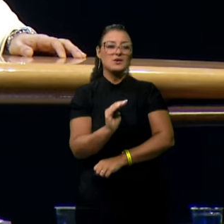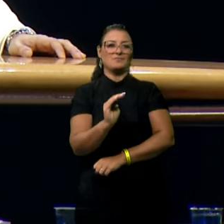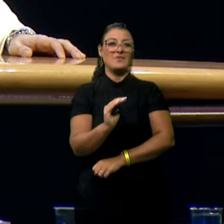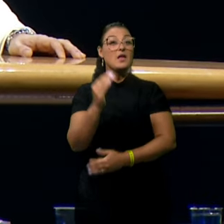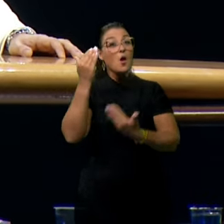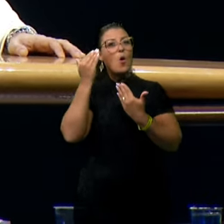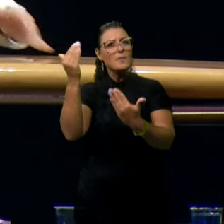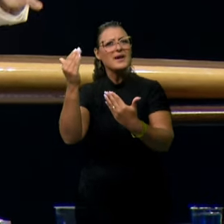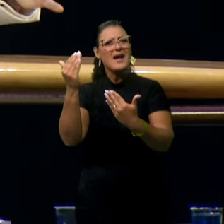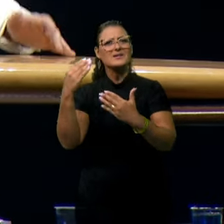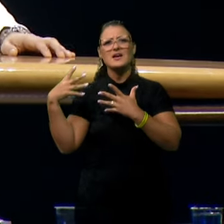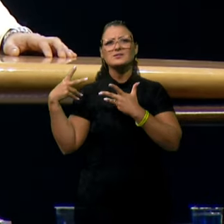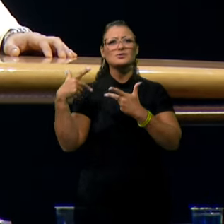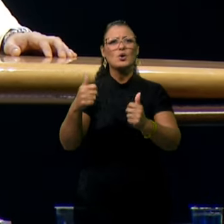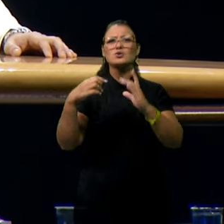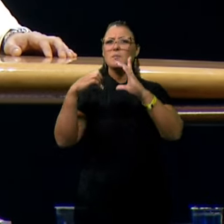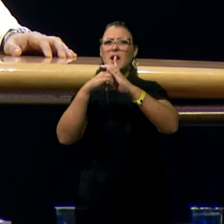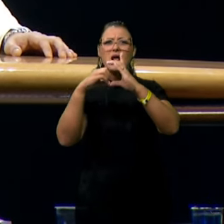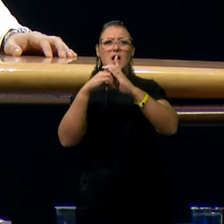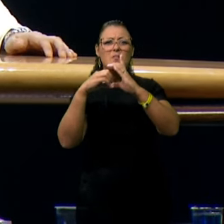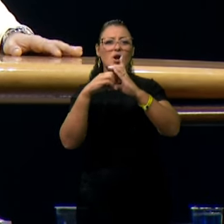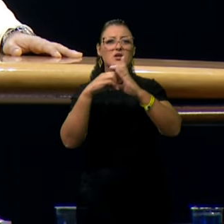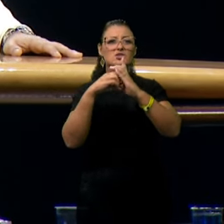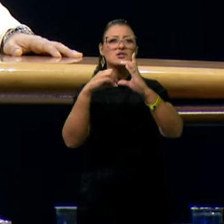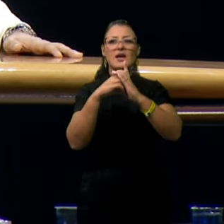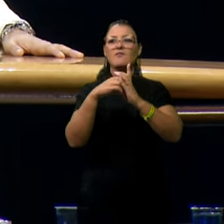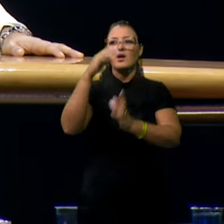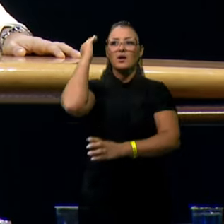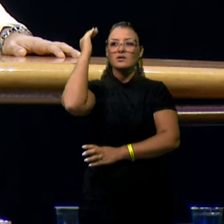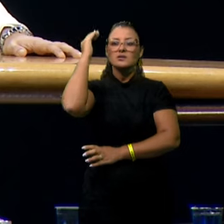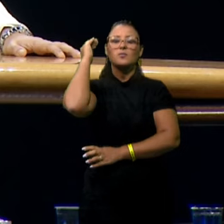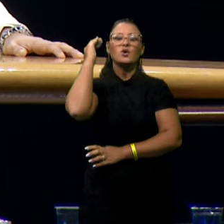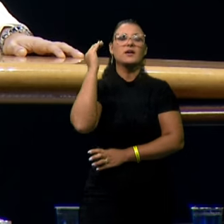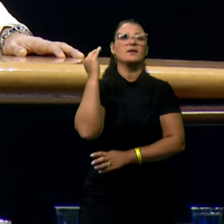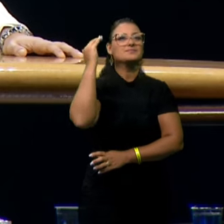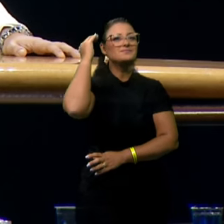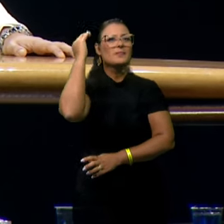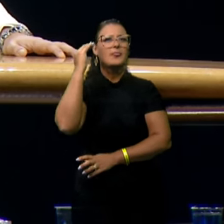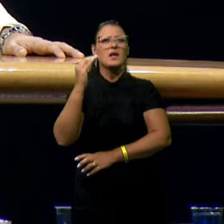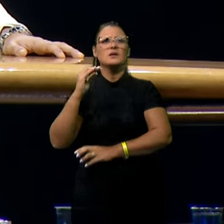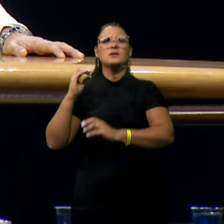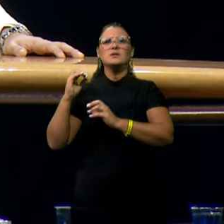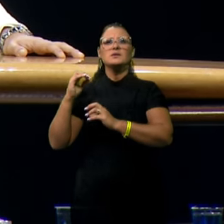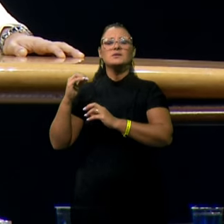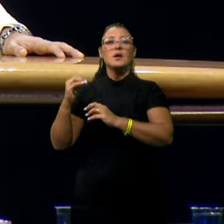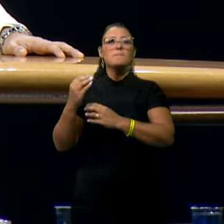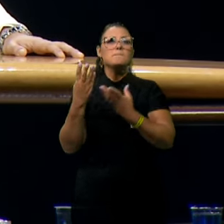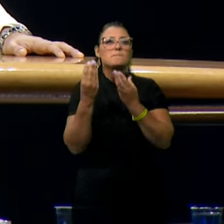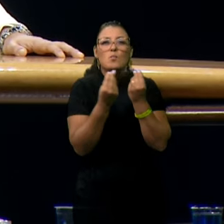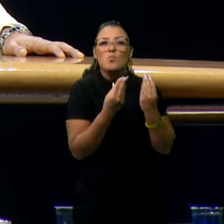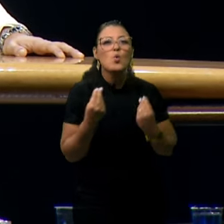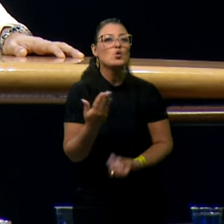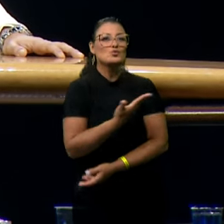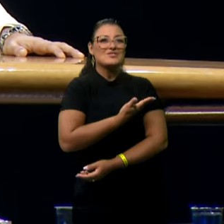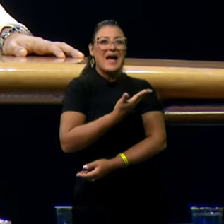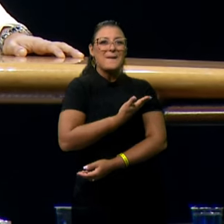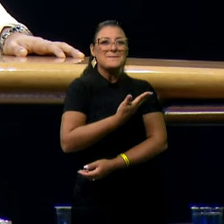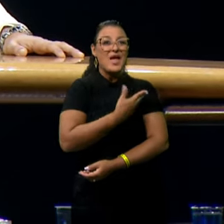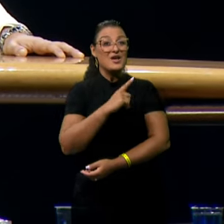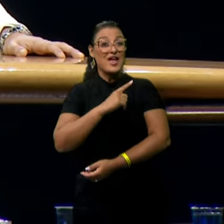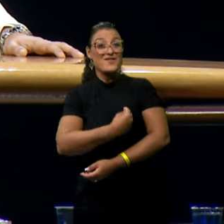que de muitas maneiras se escreve mensagem orando e abençoando Nossas vidas são tantos amigos aqui presentes nesta noite